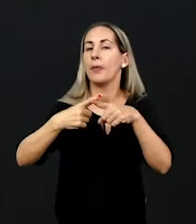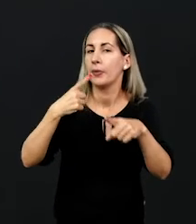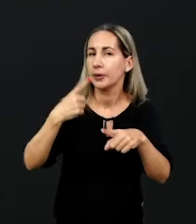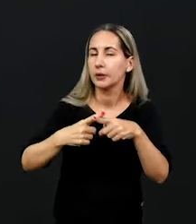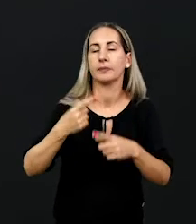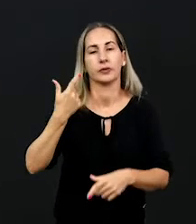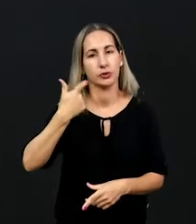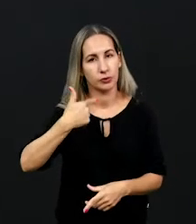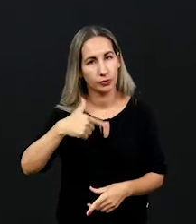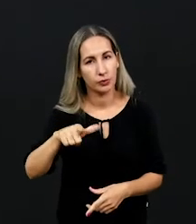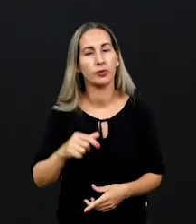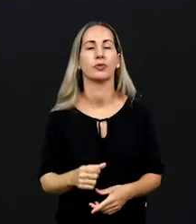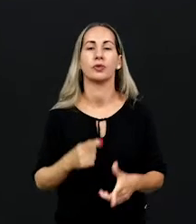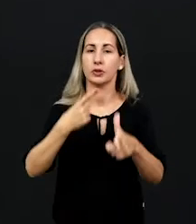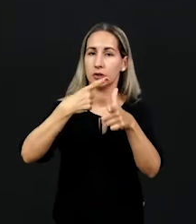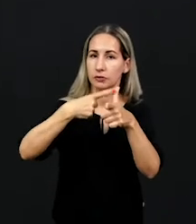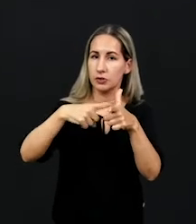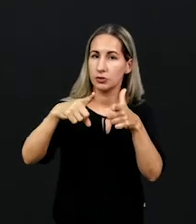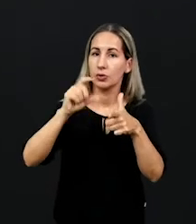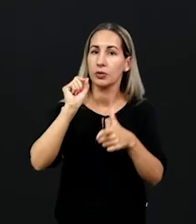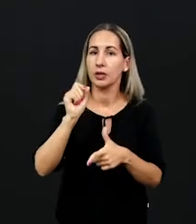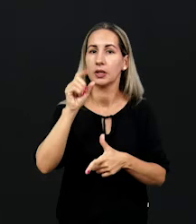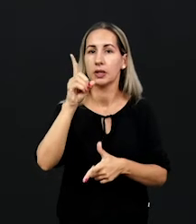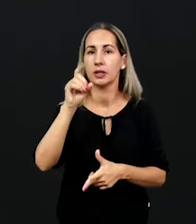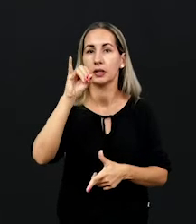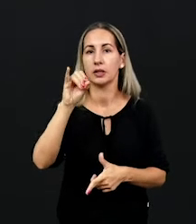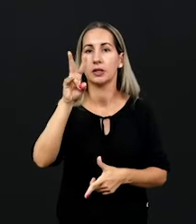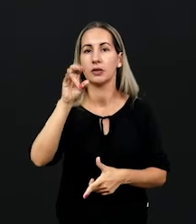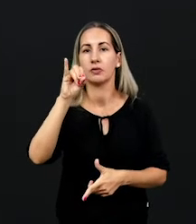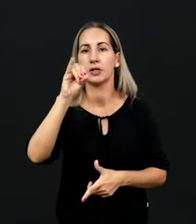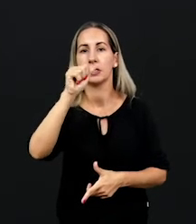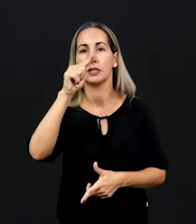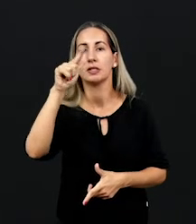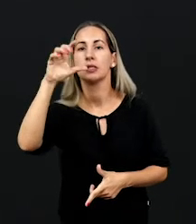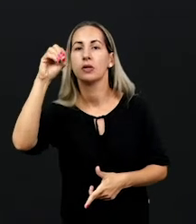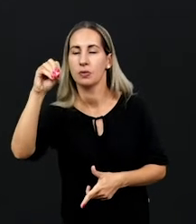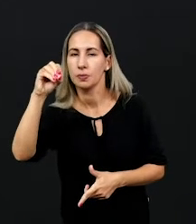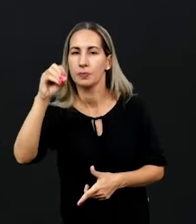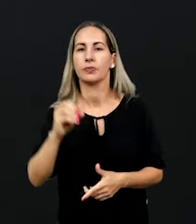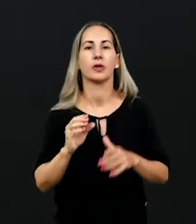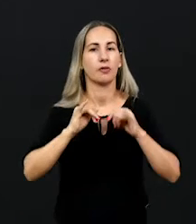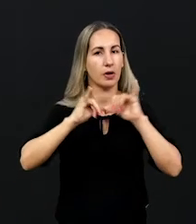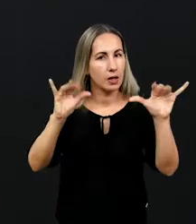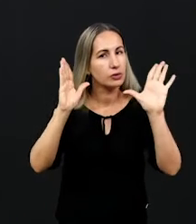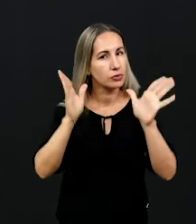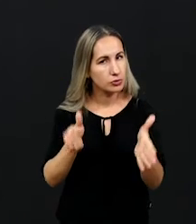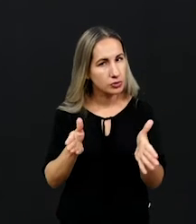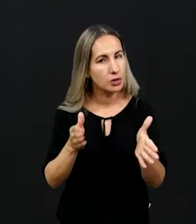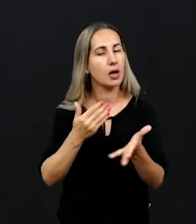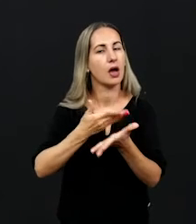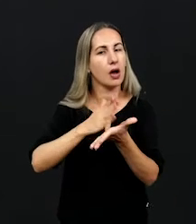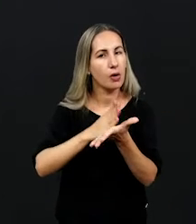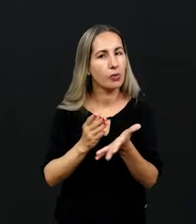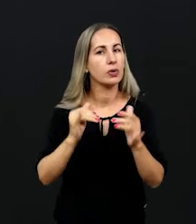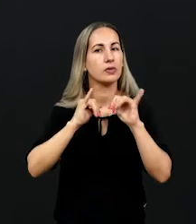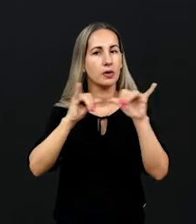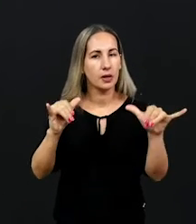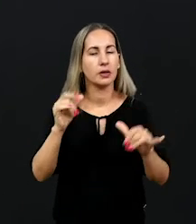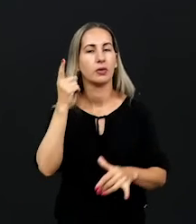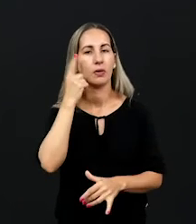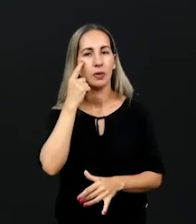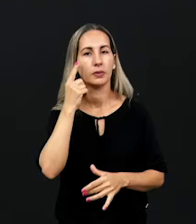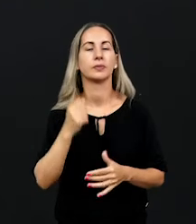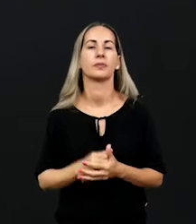De novo, divisor vem de divisão. E, como já foi dito algumas vezes, né, foi visto,